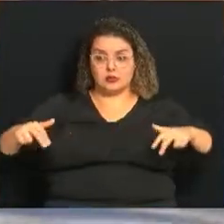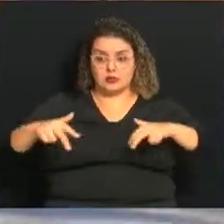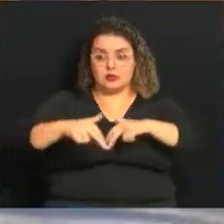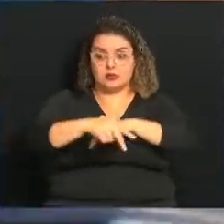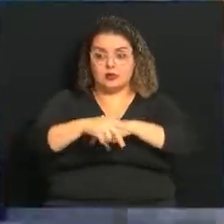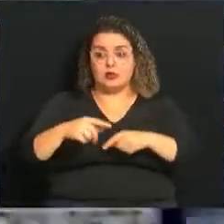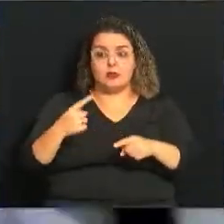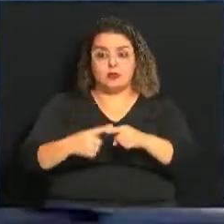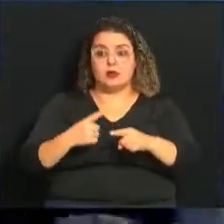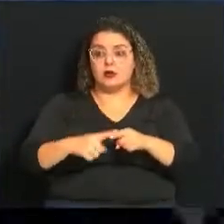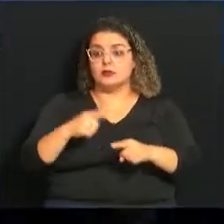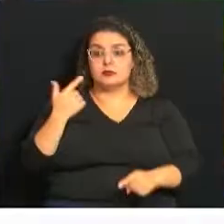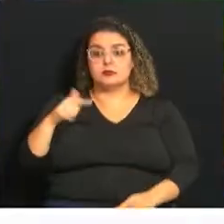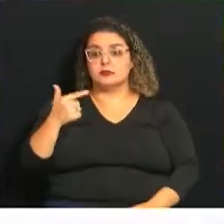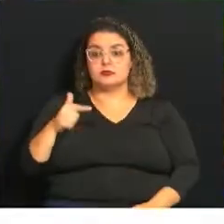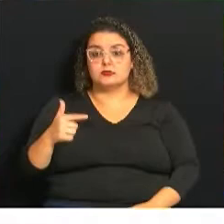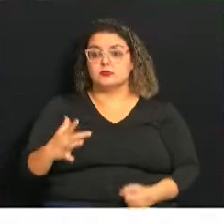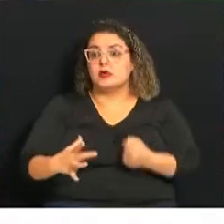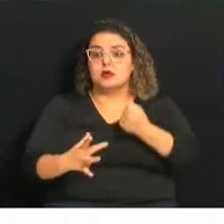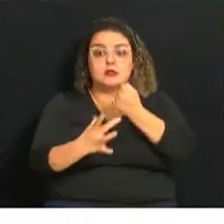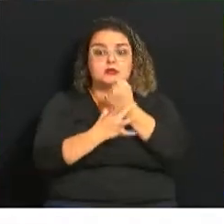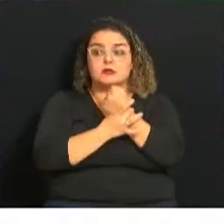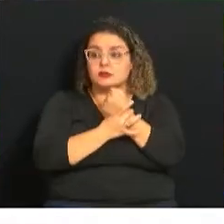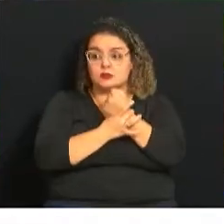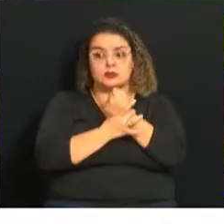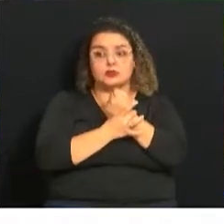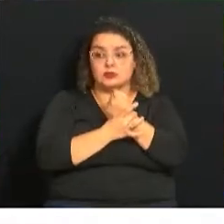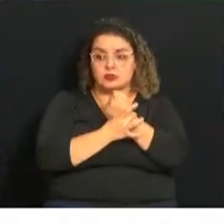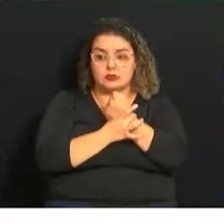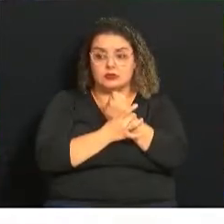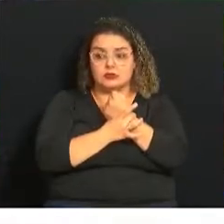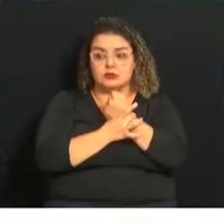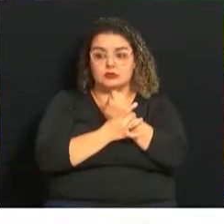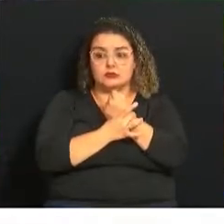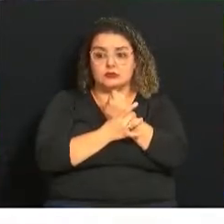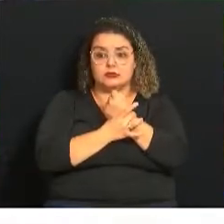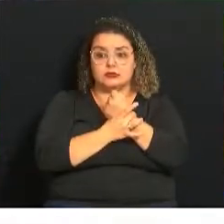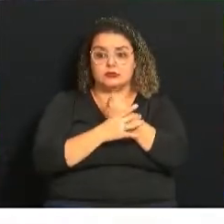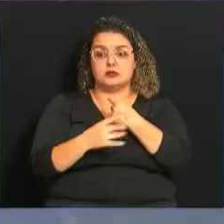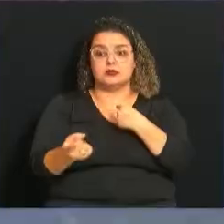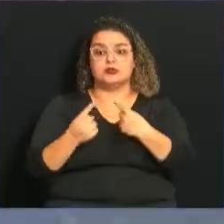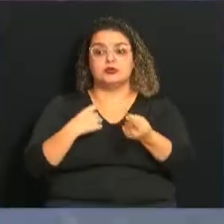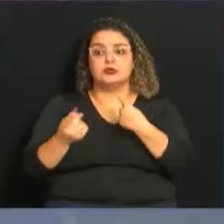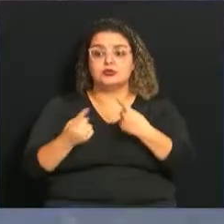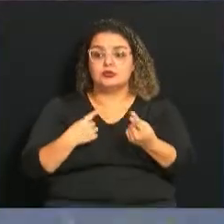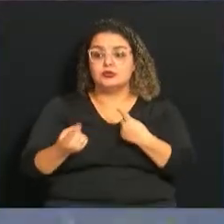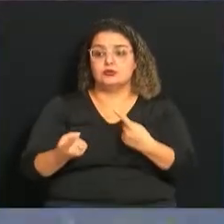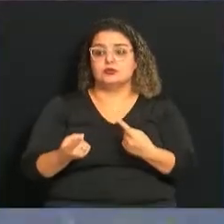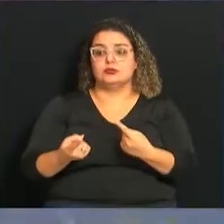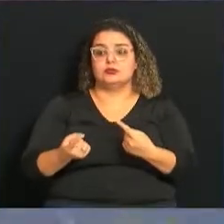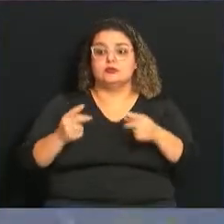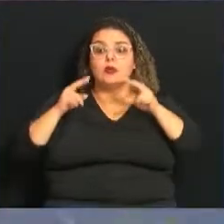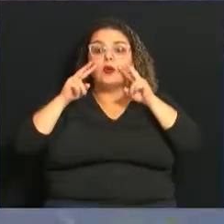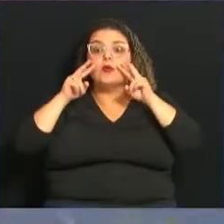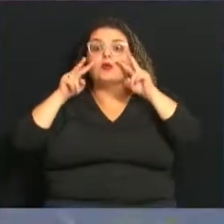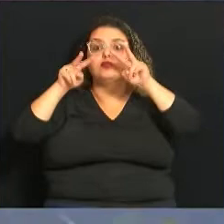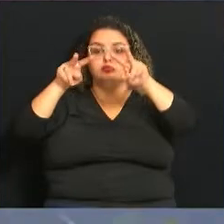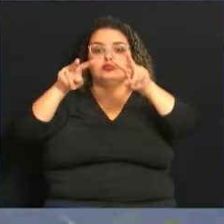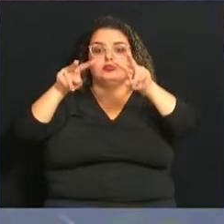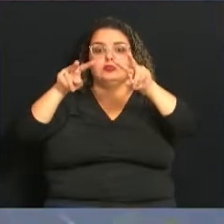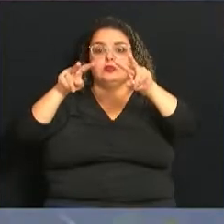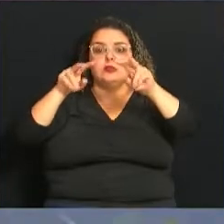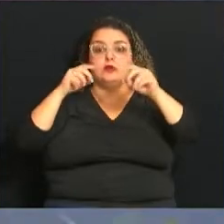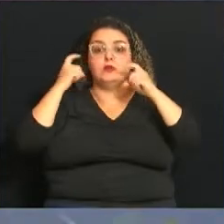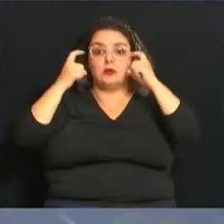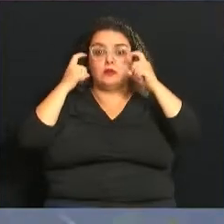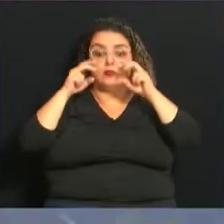tem aquela segurança de transitar na via olhando para frente. Ele fica muito mais